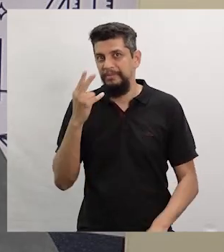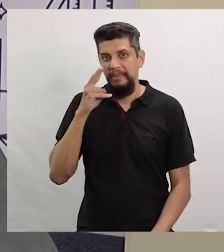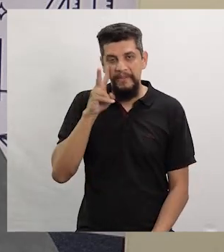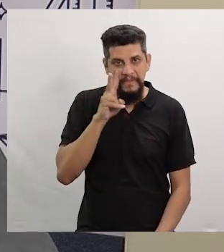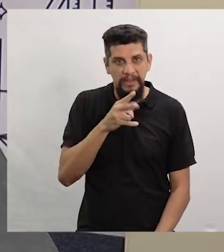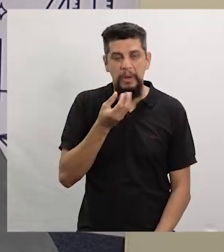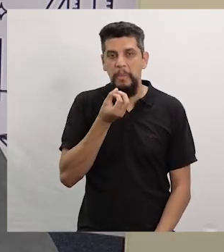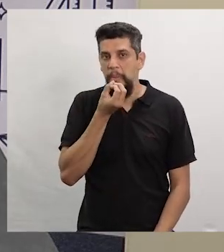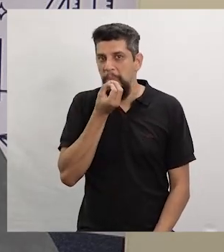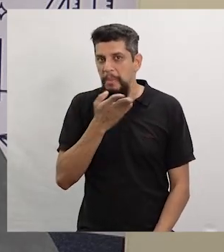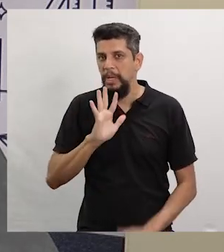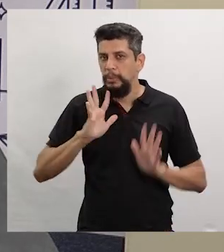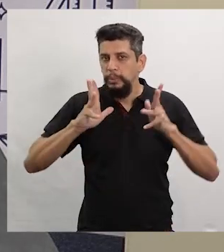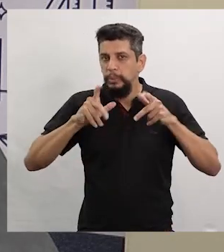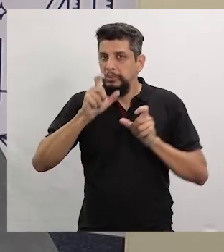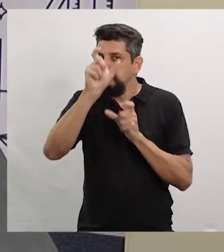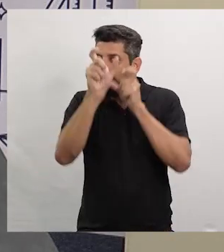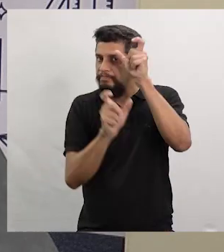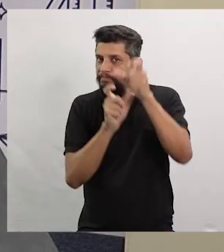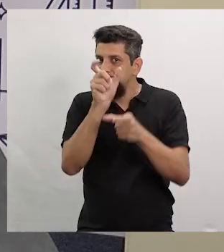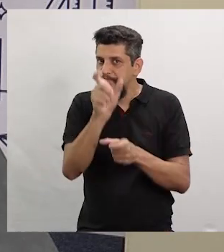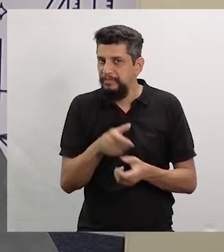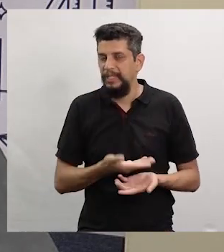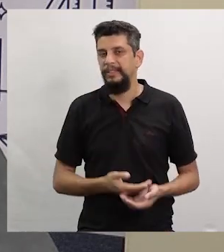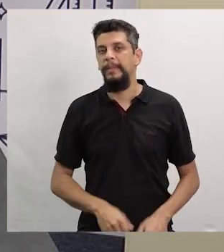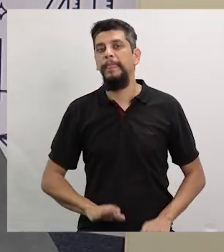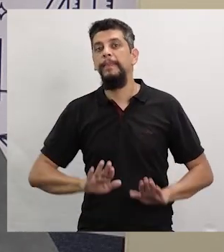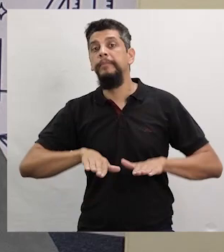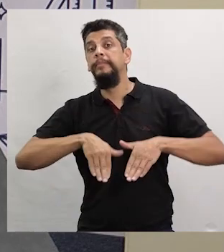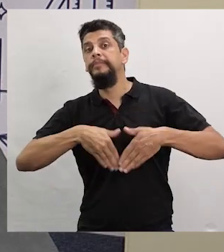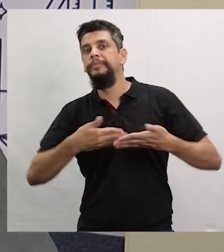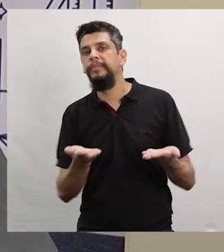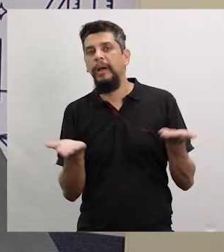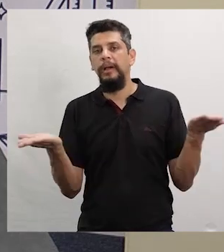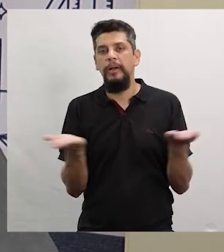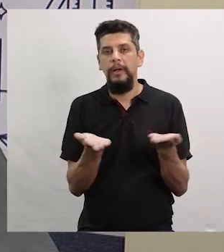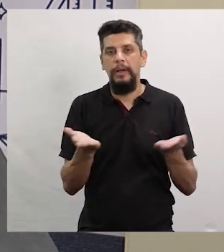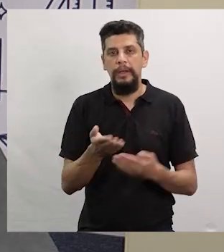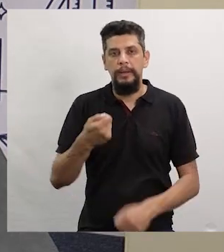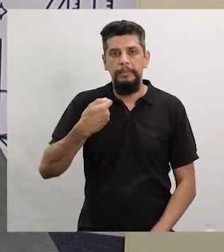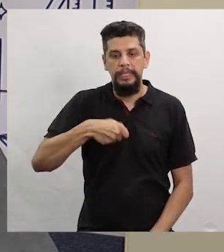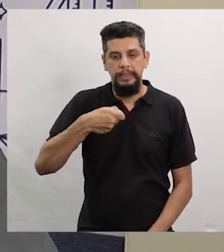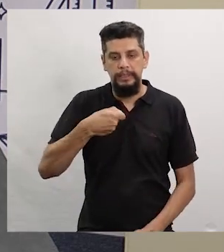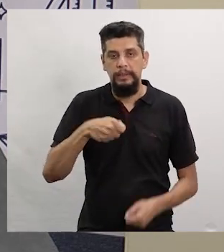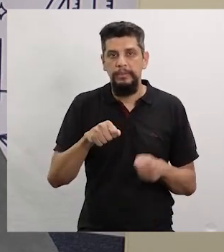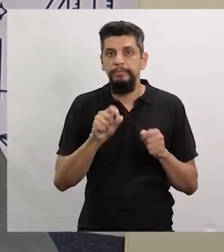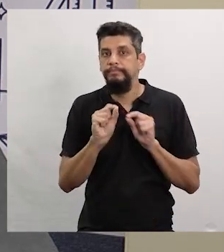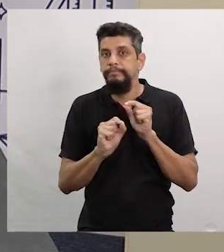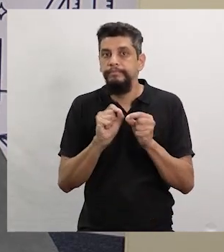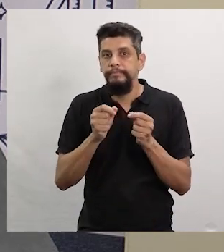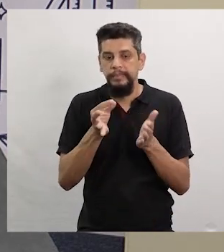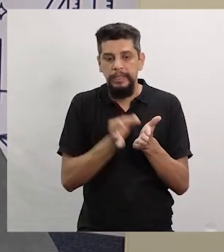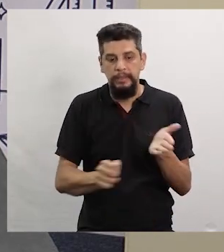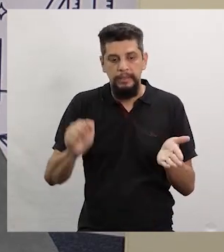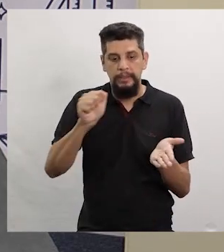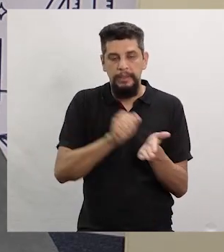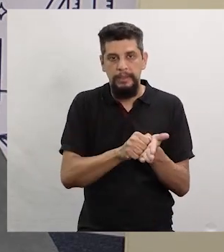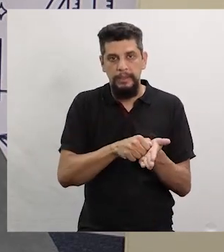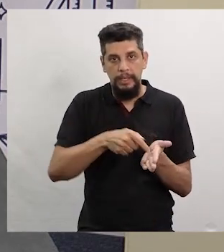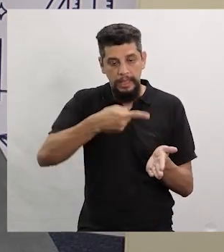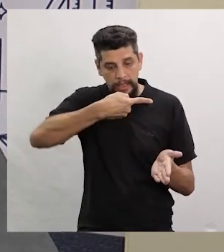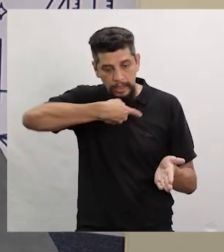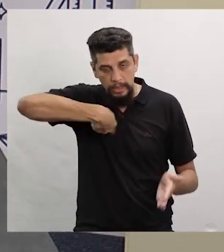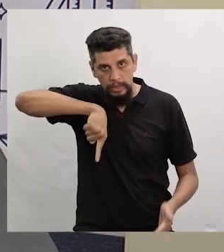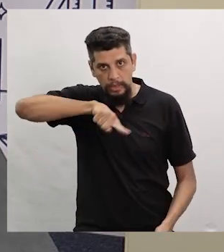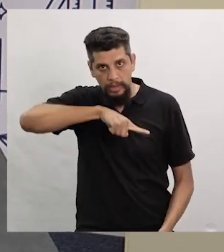vai ser bem bom para todos nós E aí agora a gente precisa registrar para